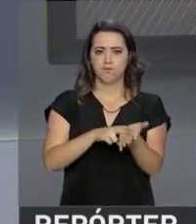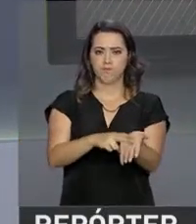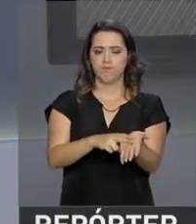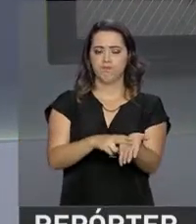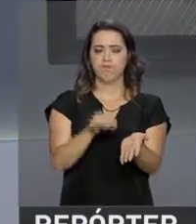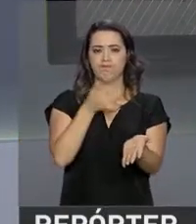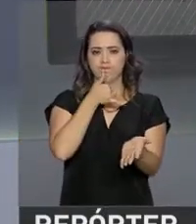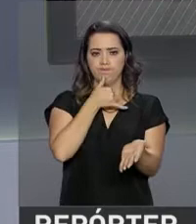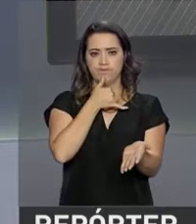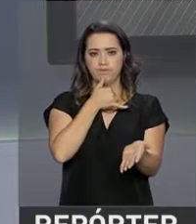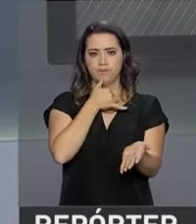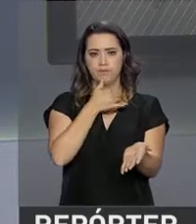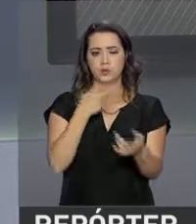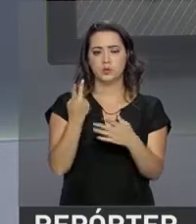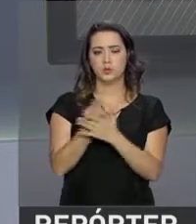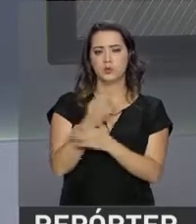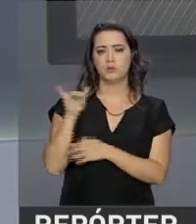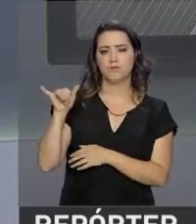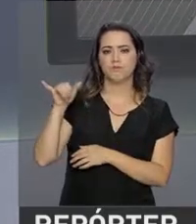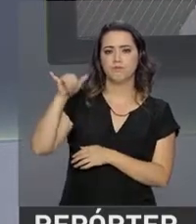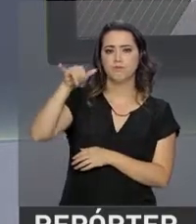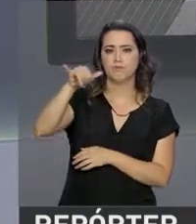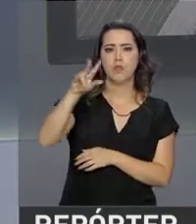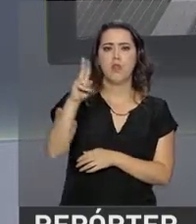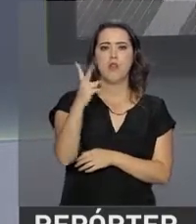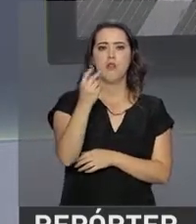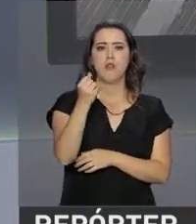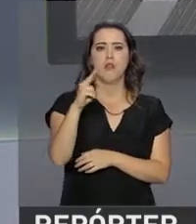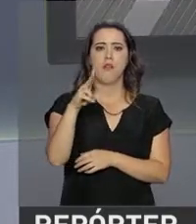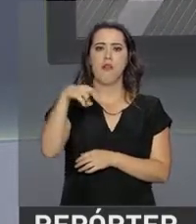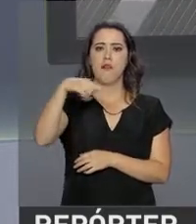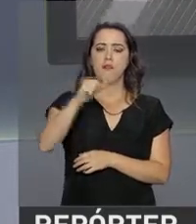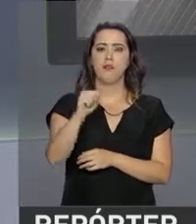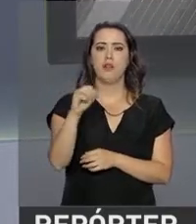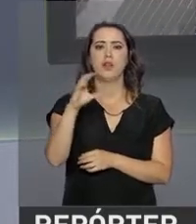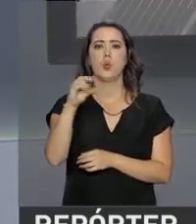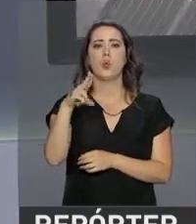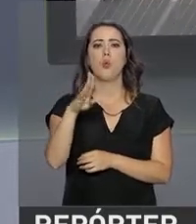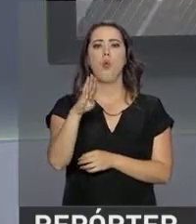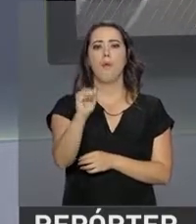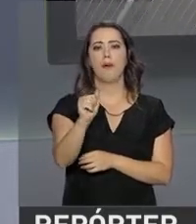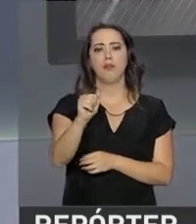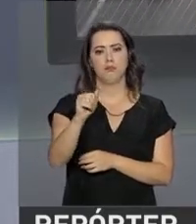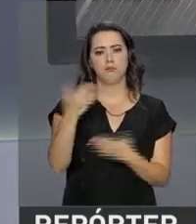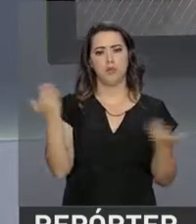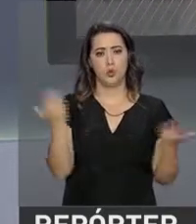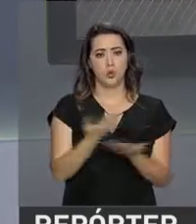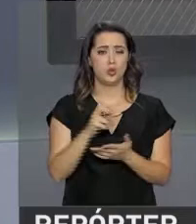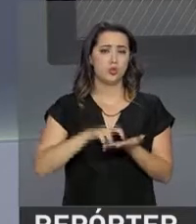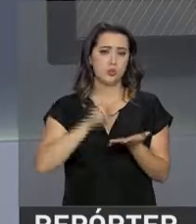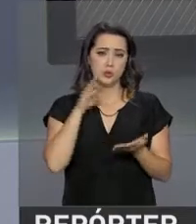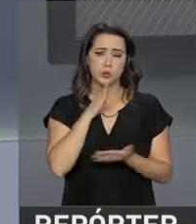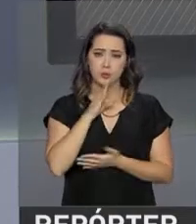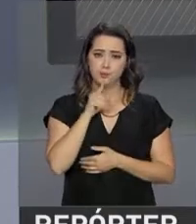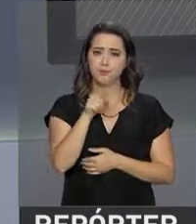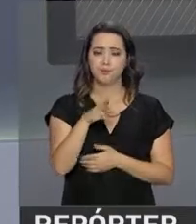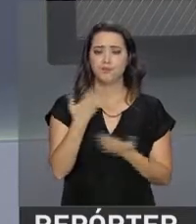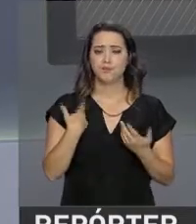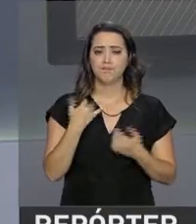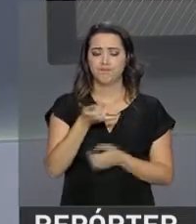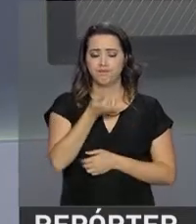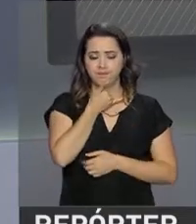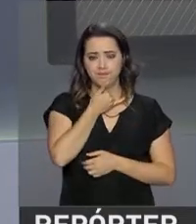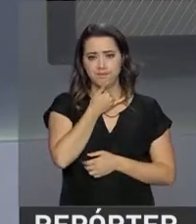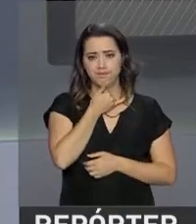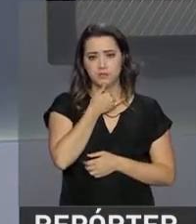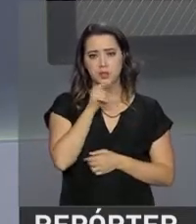lamentando o acidente aéreo ocorrido na cidade de Havana, em Cuba, na manhã de hoje. O governo brasileiro diz que tomou conhecimento com